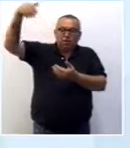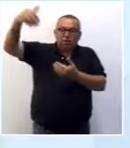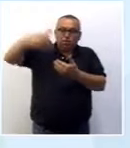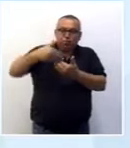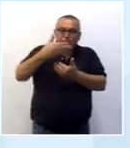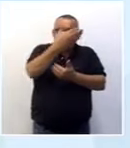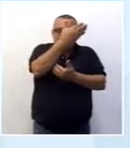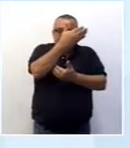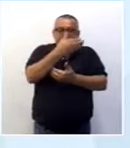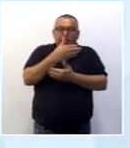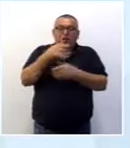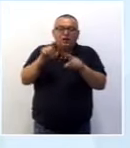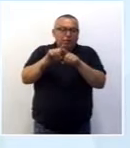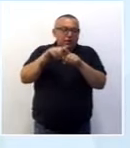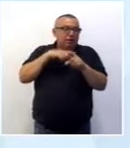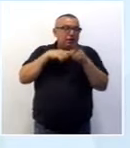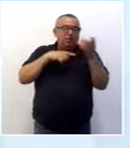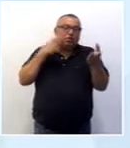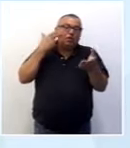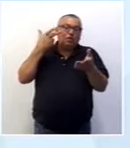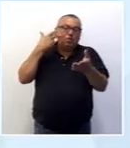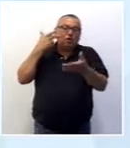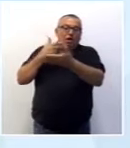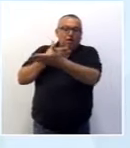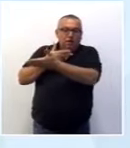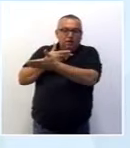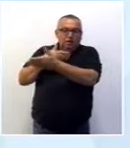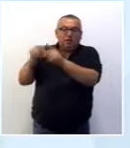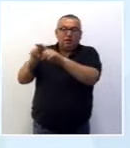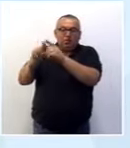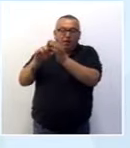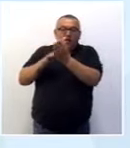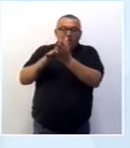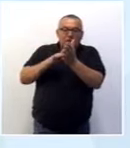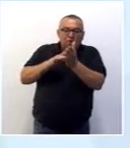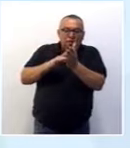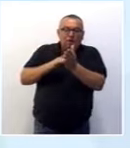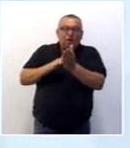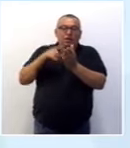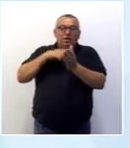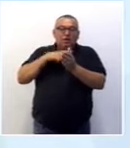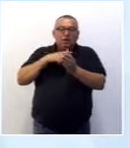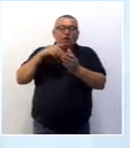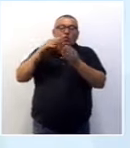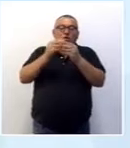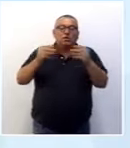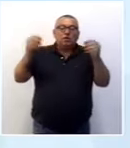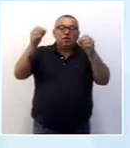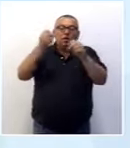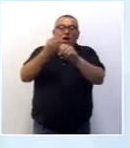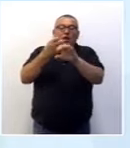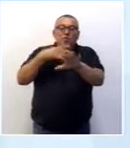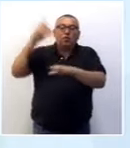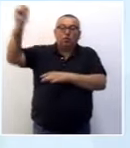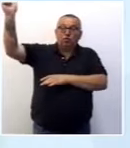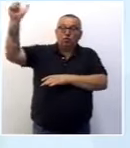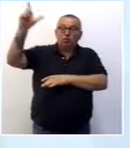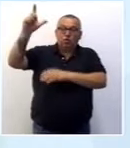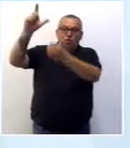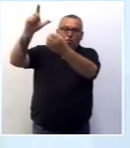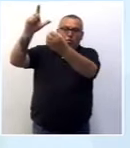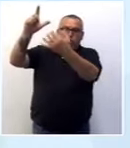então essas fontes naturais e artificiais. A principal fonte lá do sensoriamento remoto é a luz solar, né? E